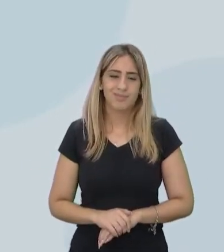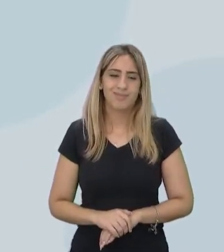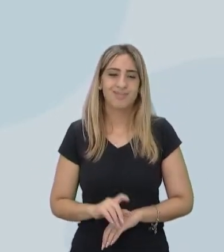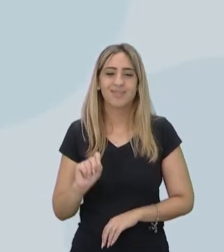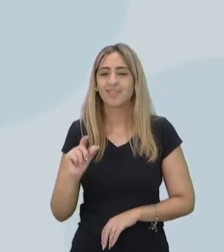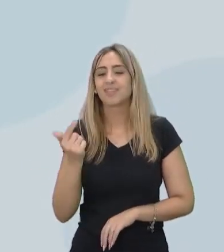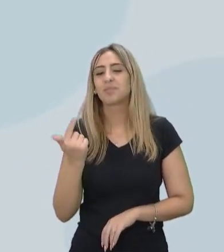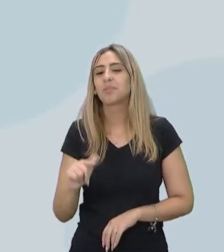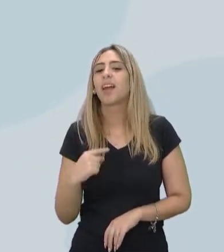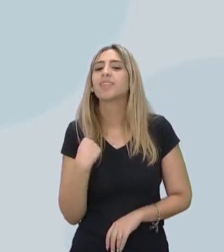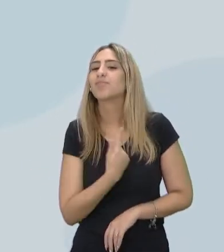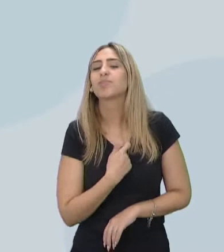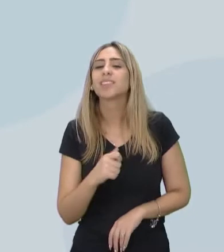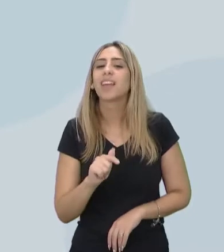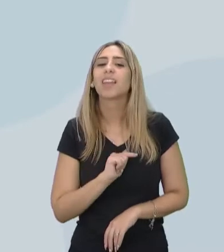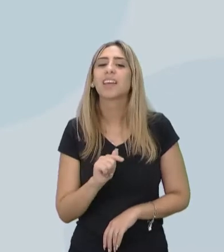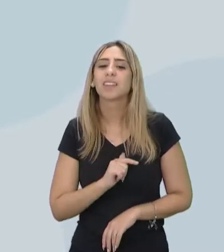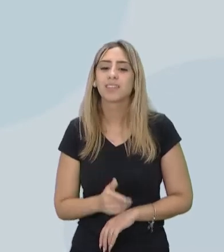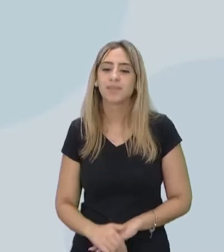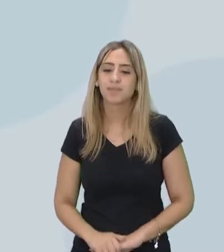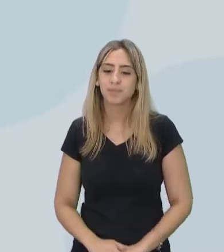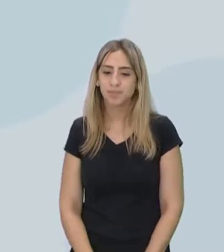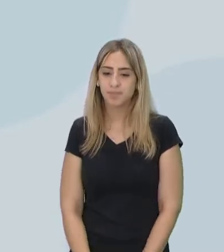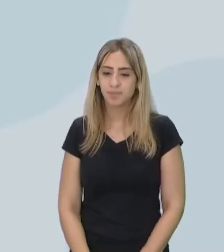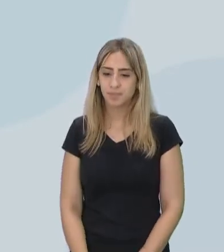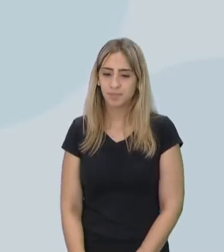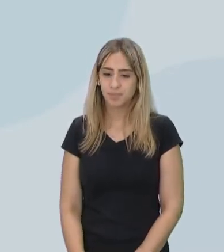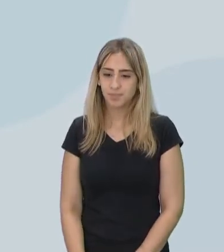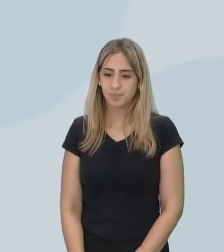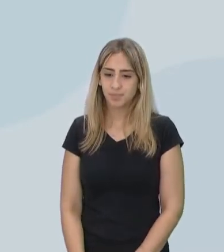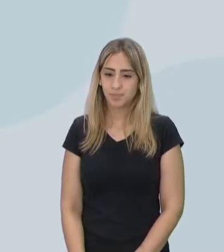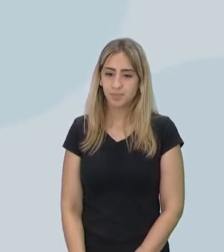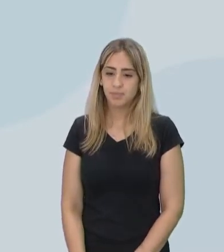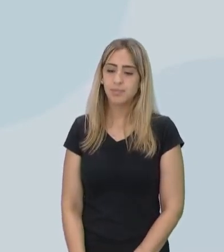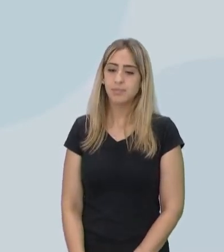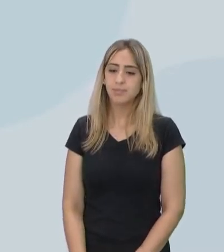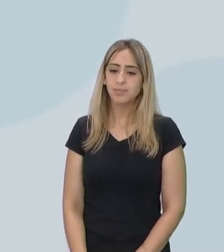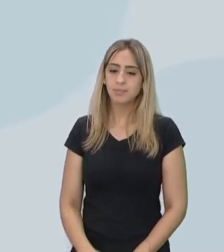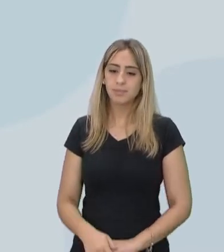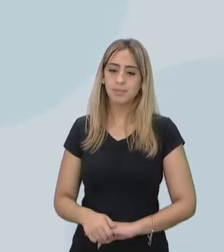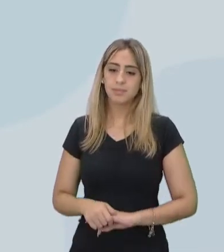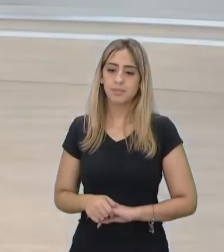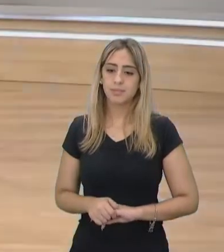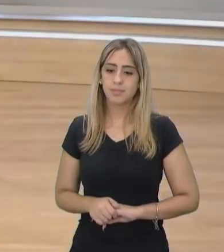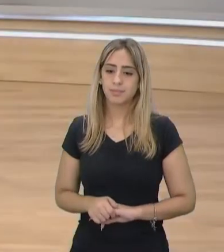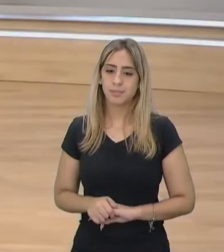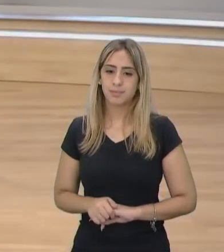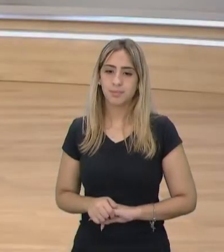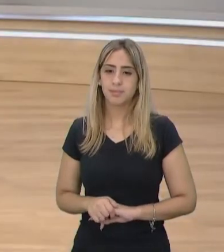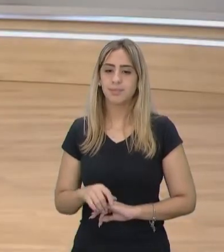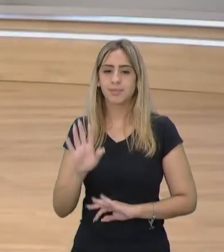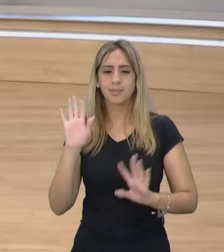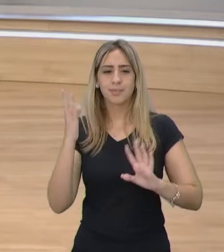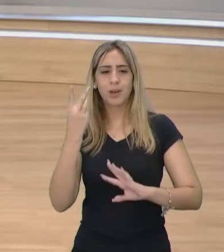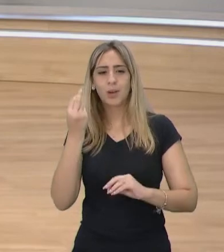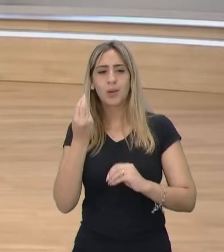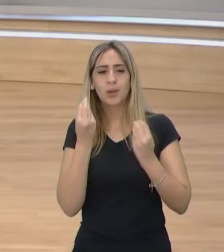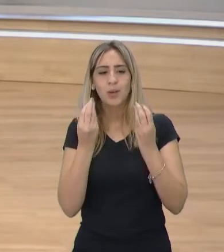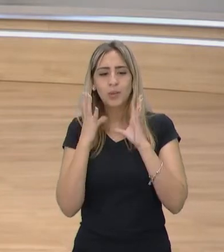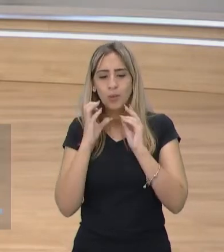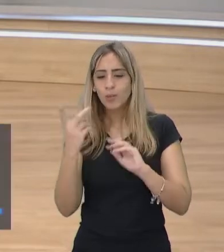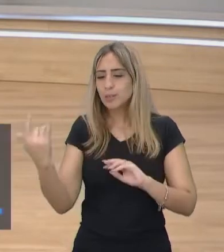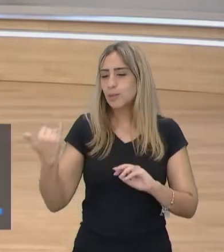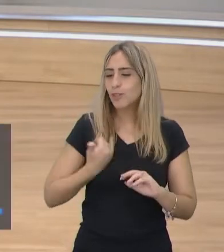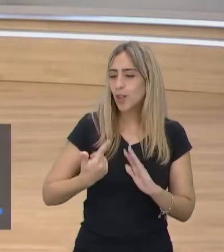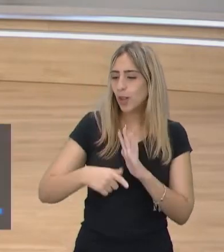que mais que a gente tem que ter? Ai, Tony, por que você não me falou que era isso que você ia perguntar? Porque a ideia é